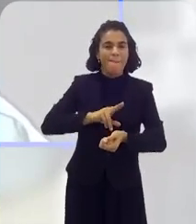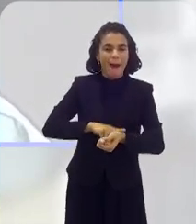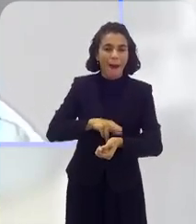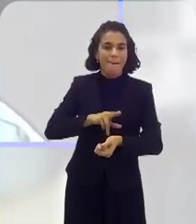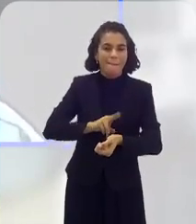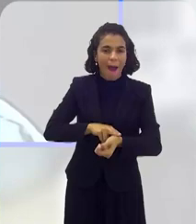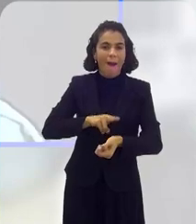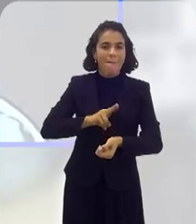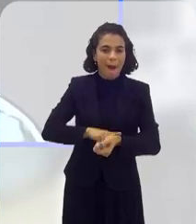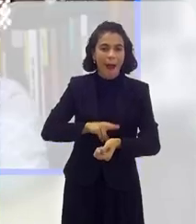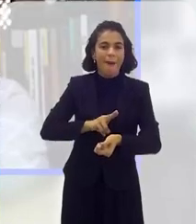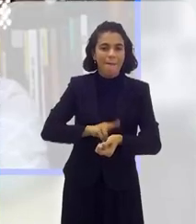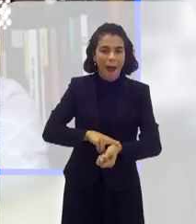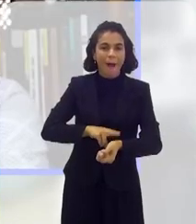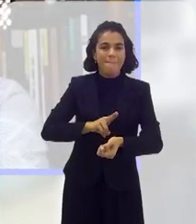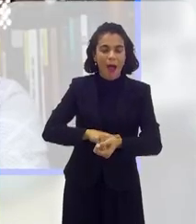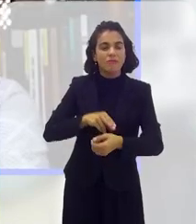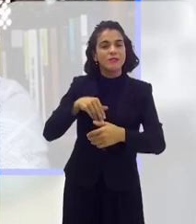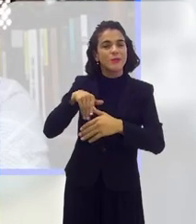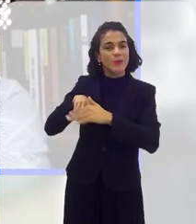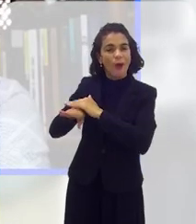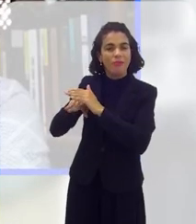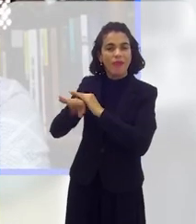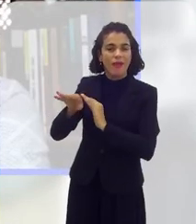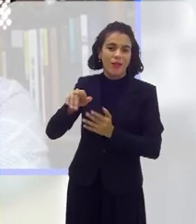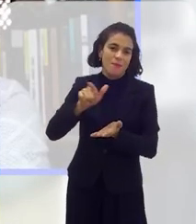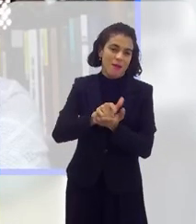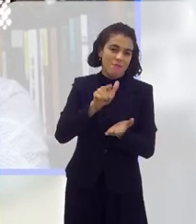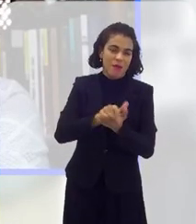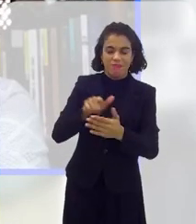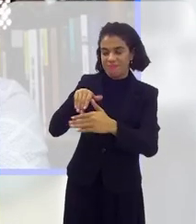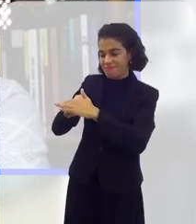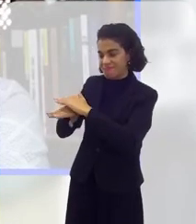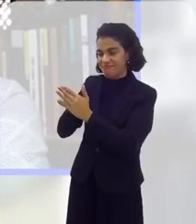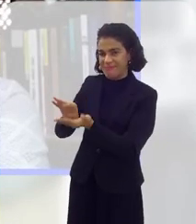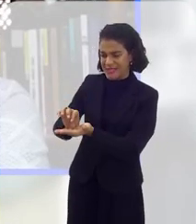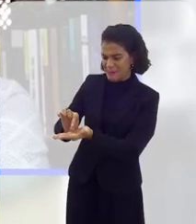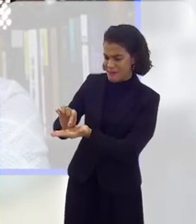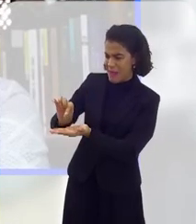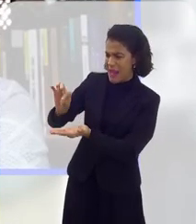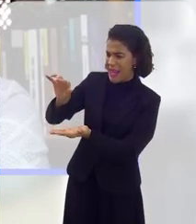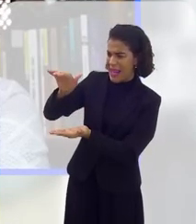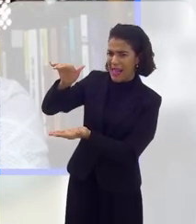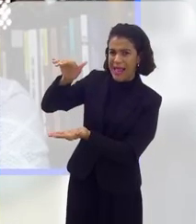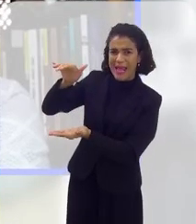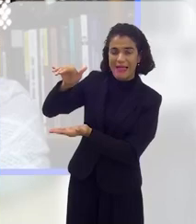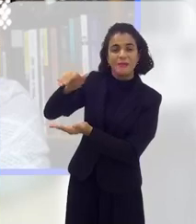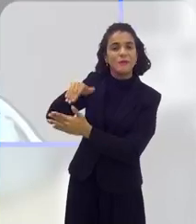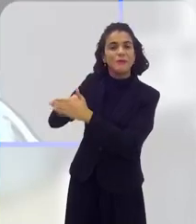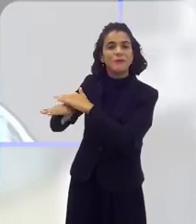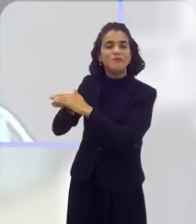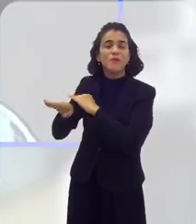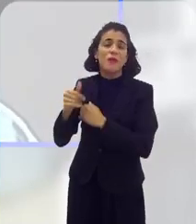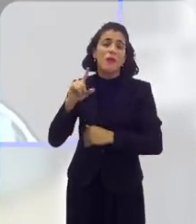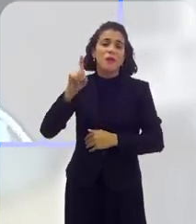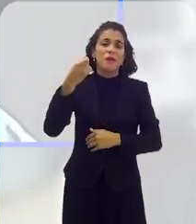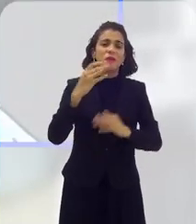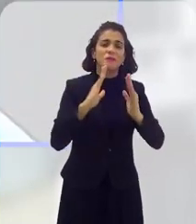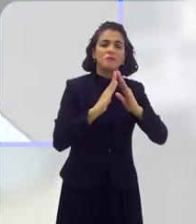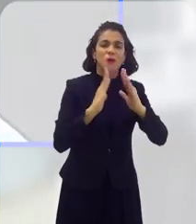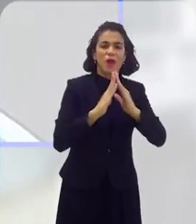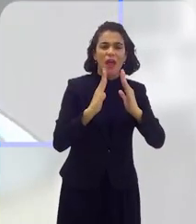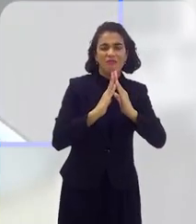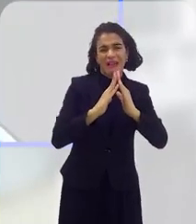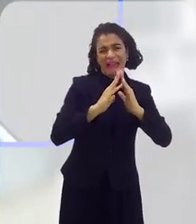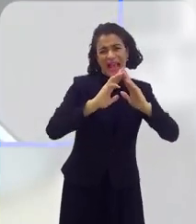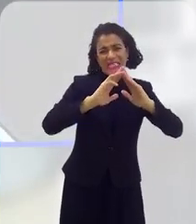fui rimando e guardando as folhas. Eram várias folhas, era uma história contada. Eu morava